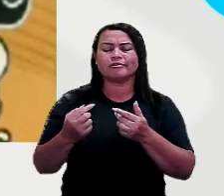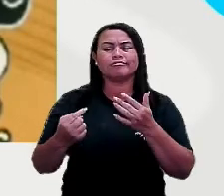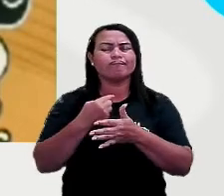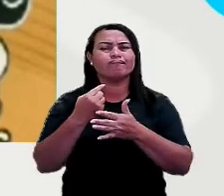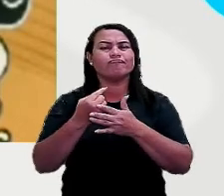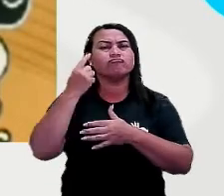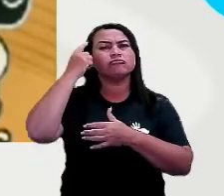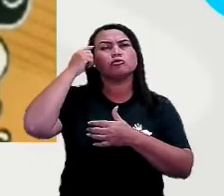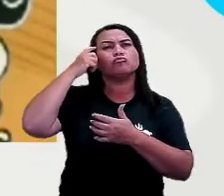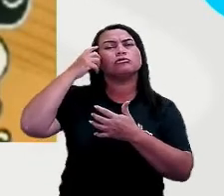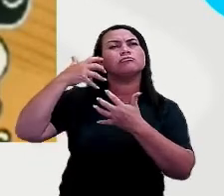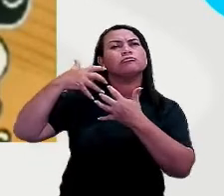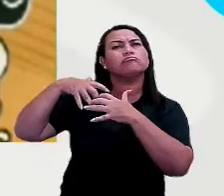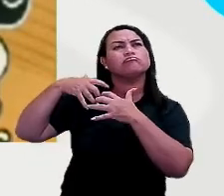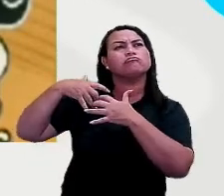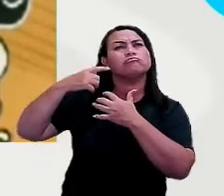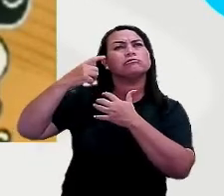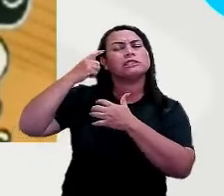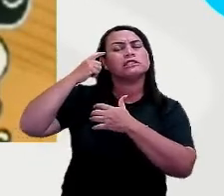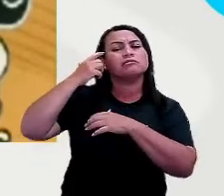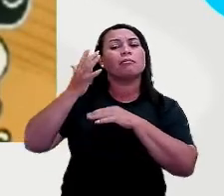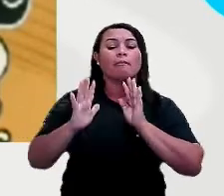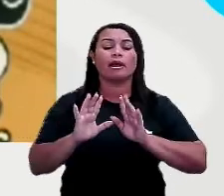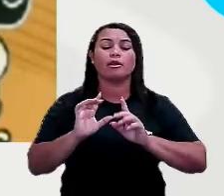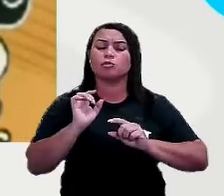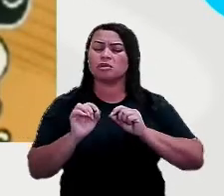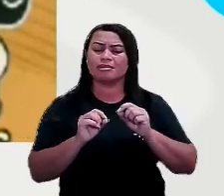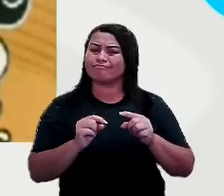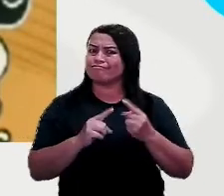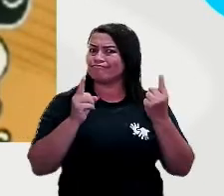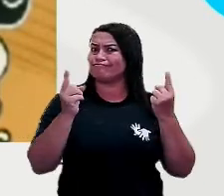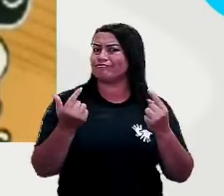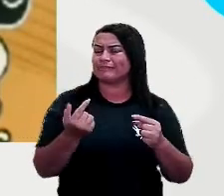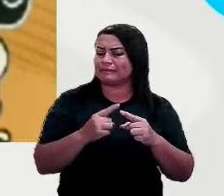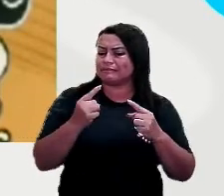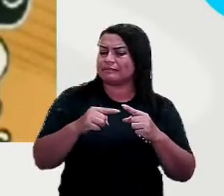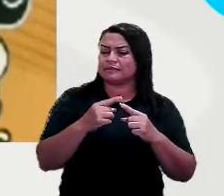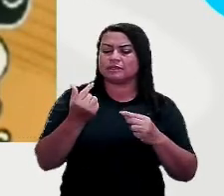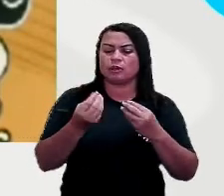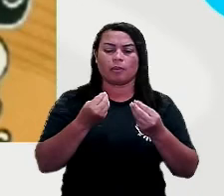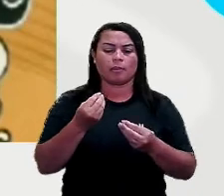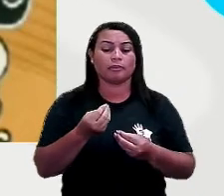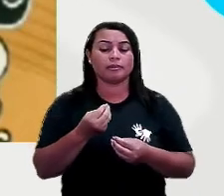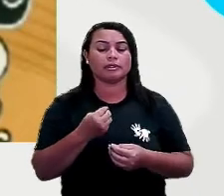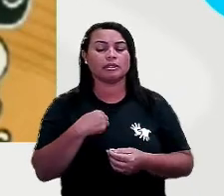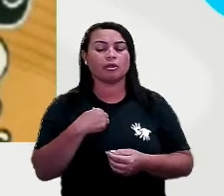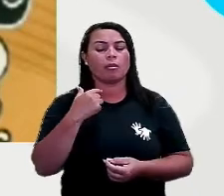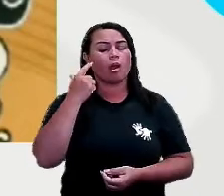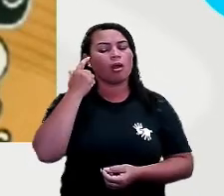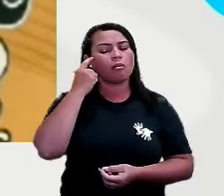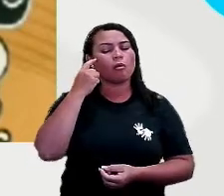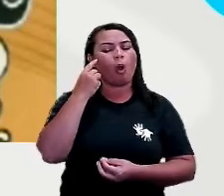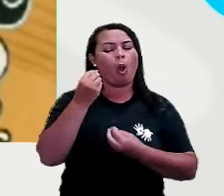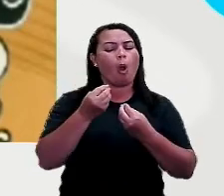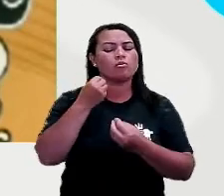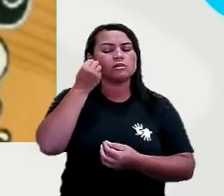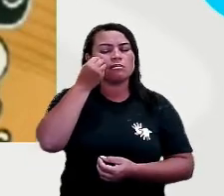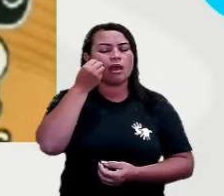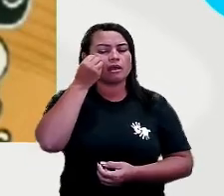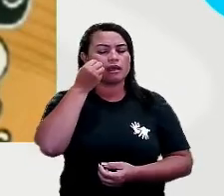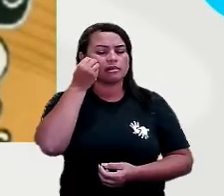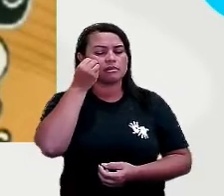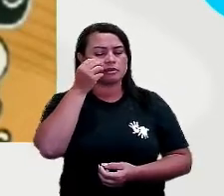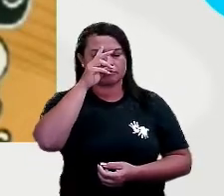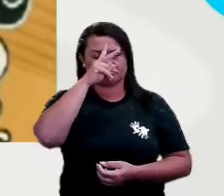questionamentos surgiam na cabeça, mas tudo isso não fazia sentido. Resolvi então fazer minhas próprias